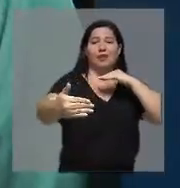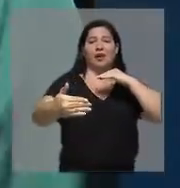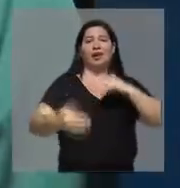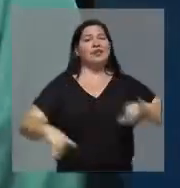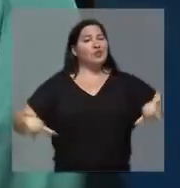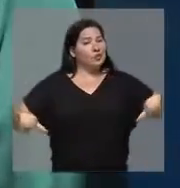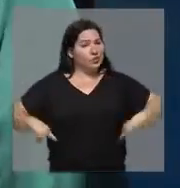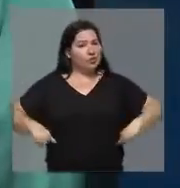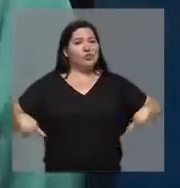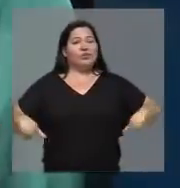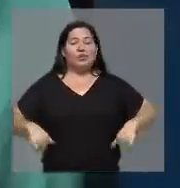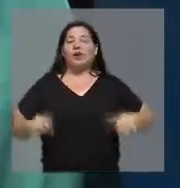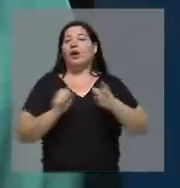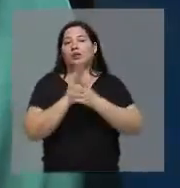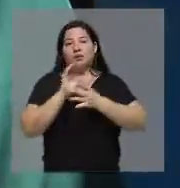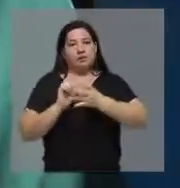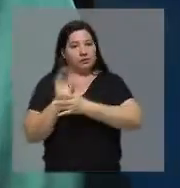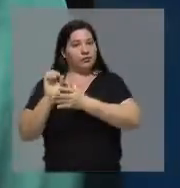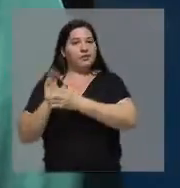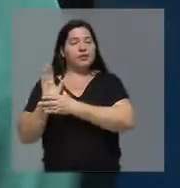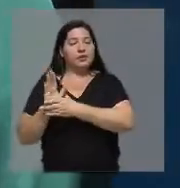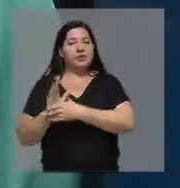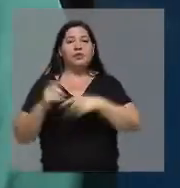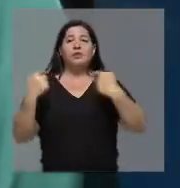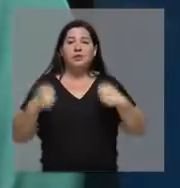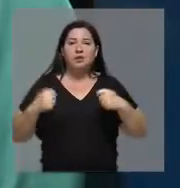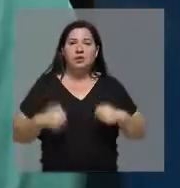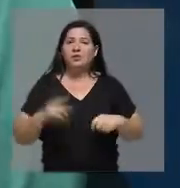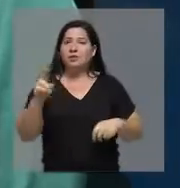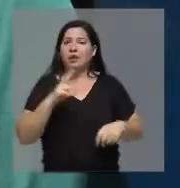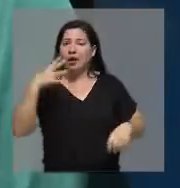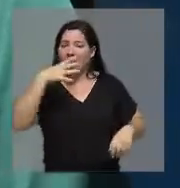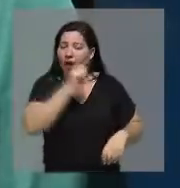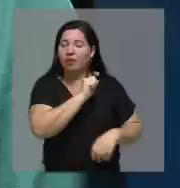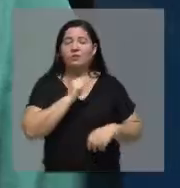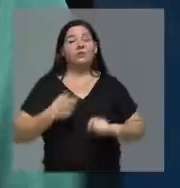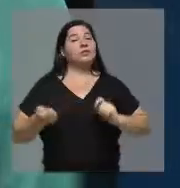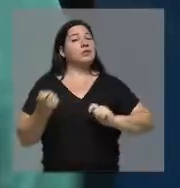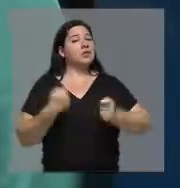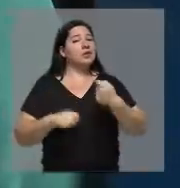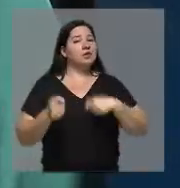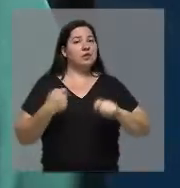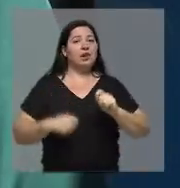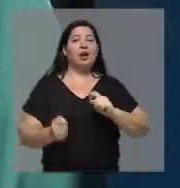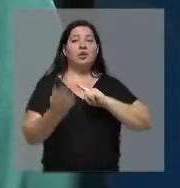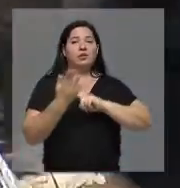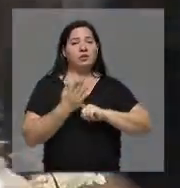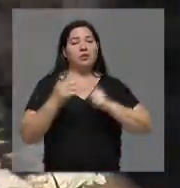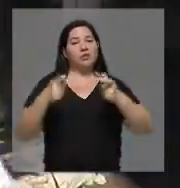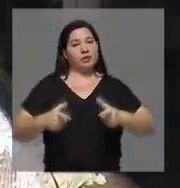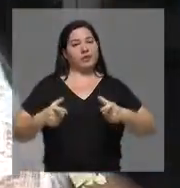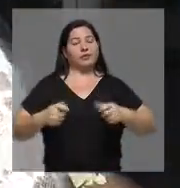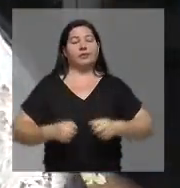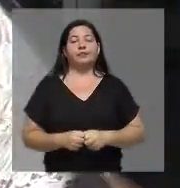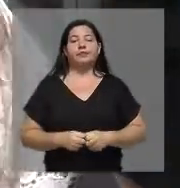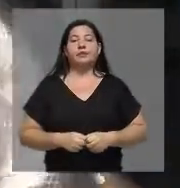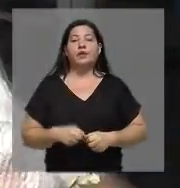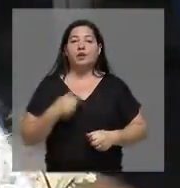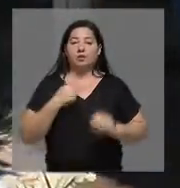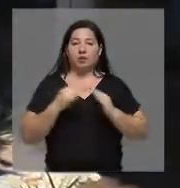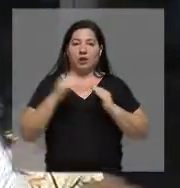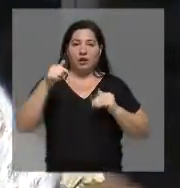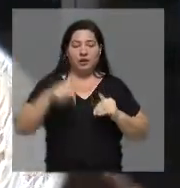quer uma solução assim, meio que urgente da nossa administração, para que possa estar ajudando o nosso bairro aqui. Eu sou moradora aqui do Jardim